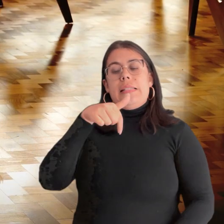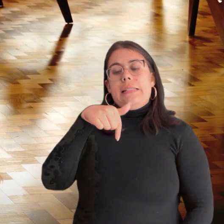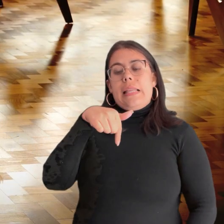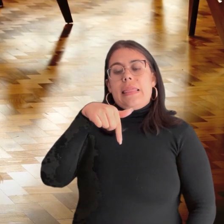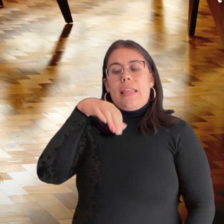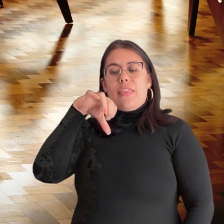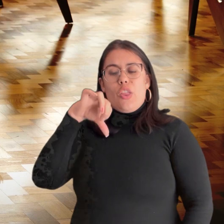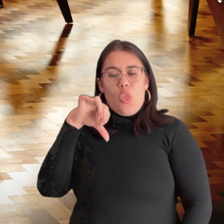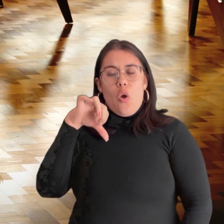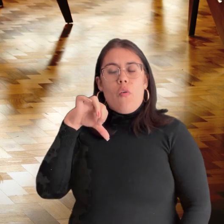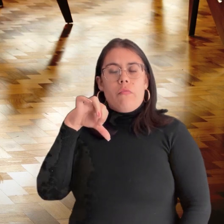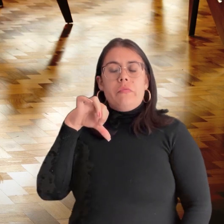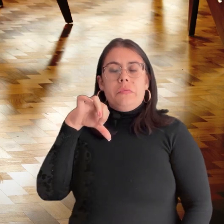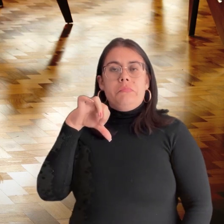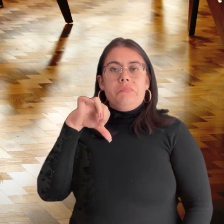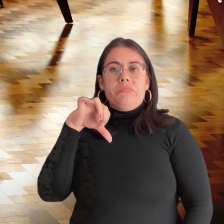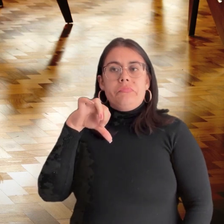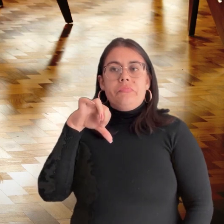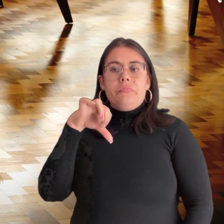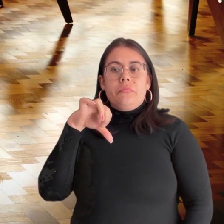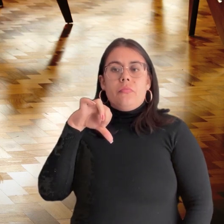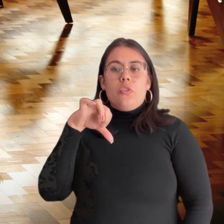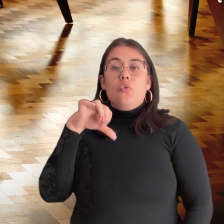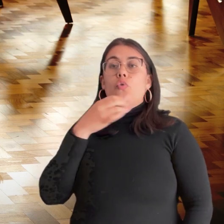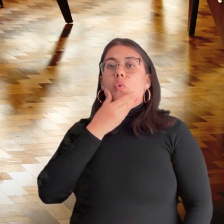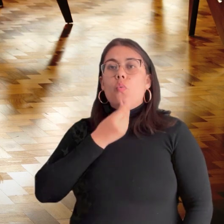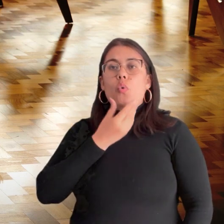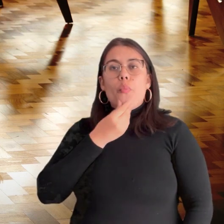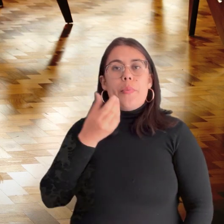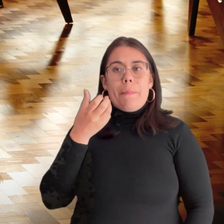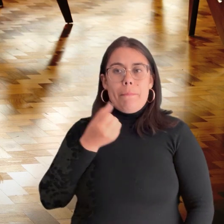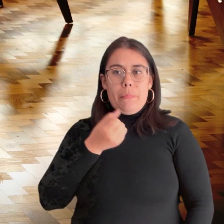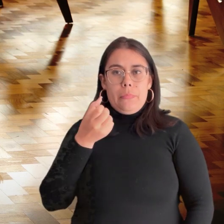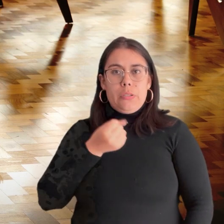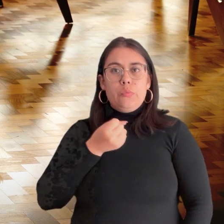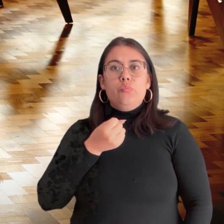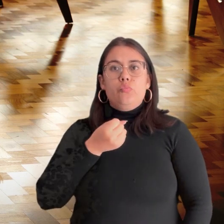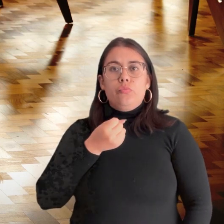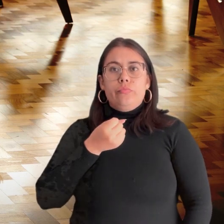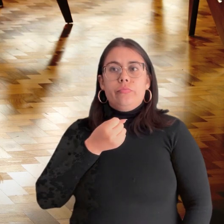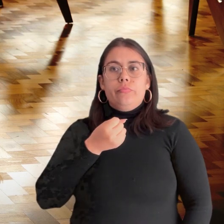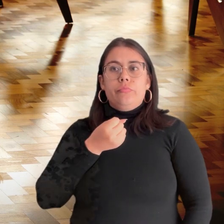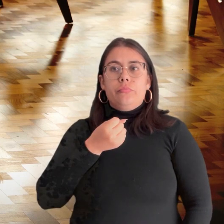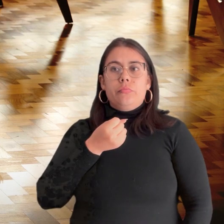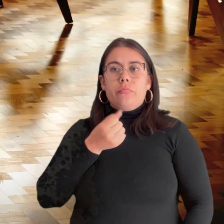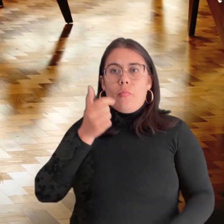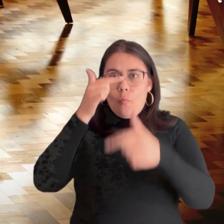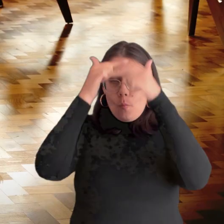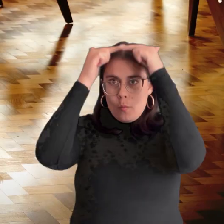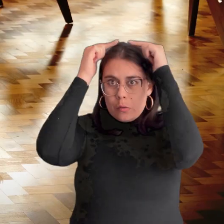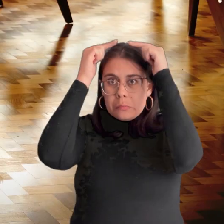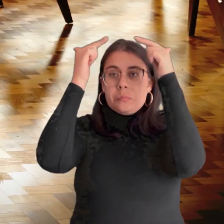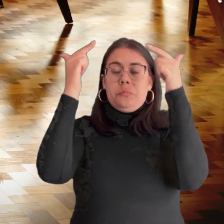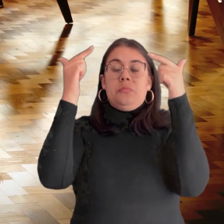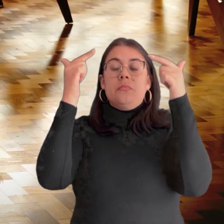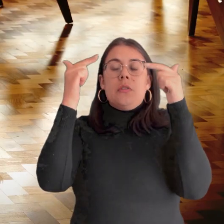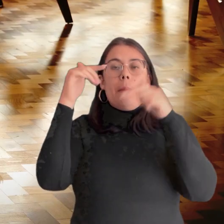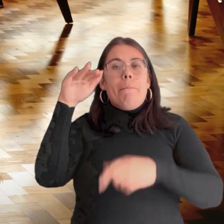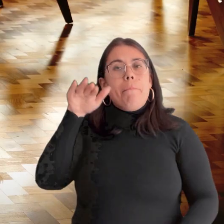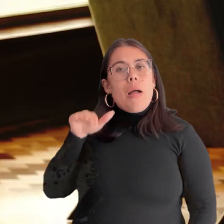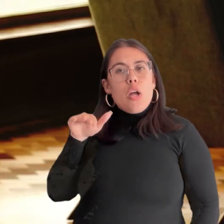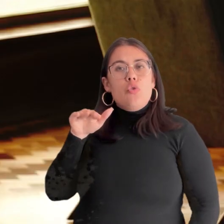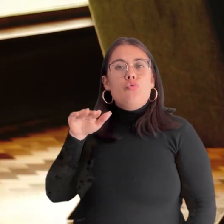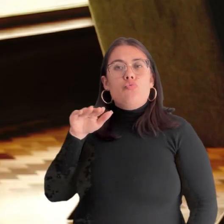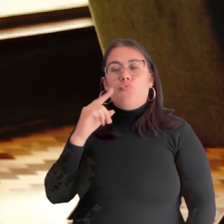branco, calvo, baixo, 1,70 m, e estou vestindo uma camiseta azul